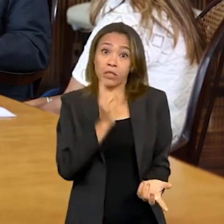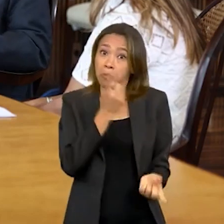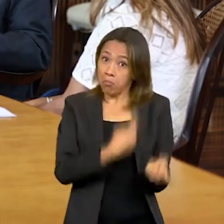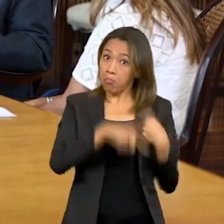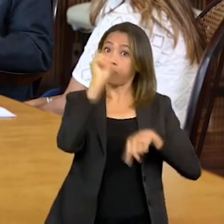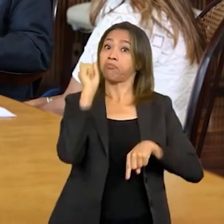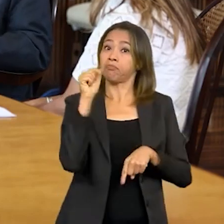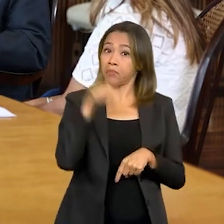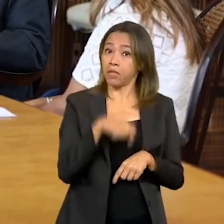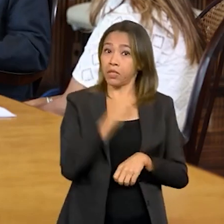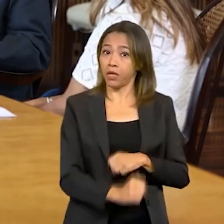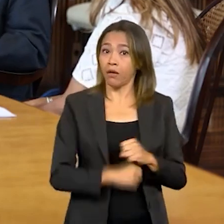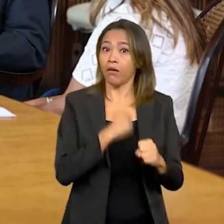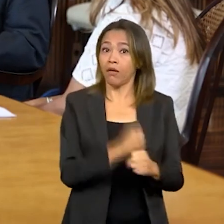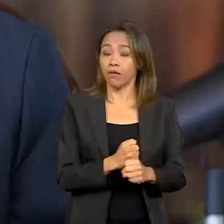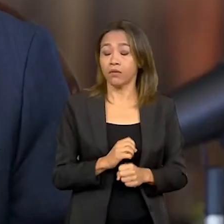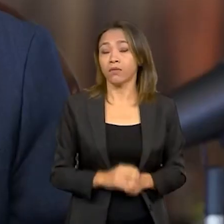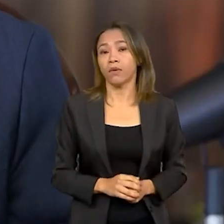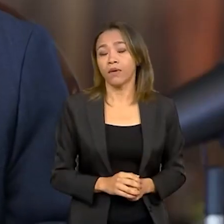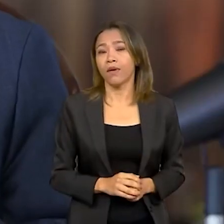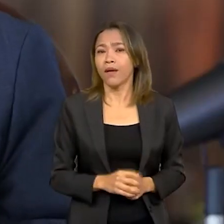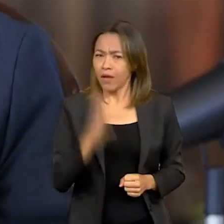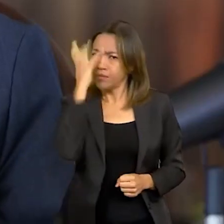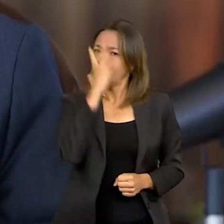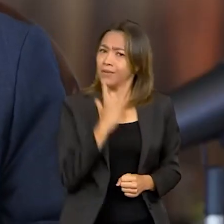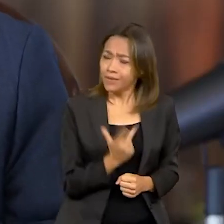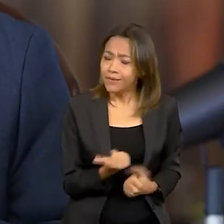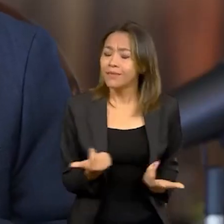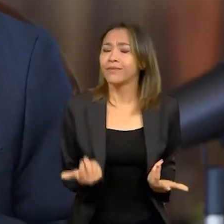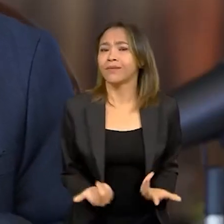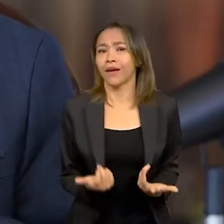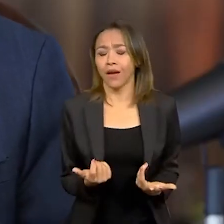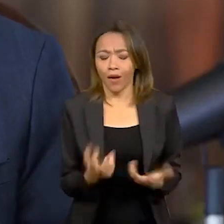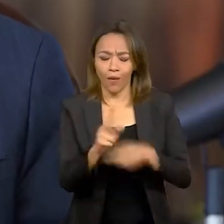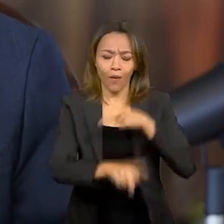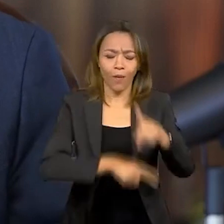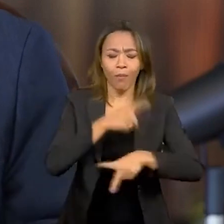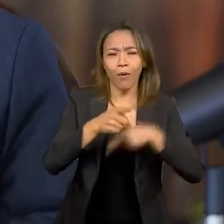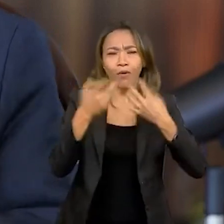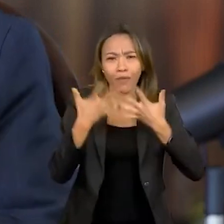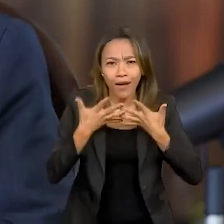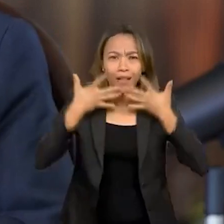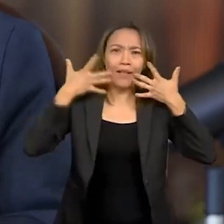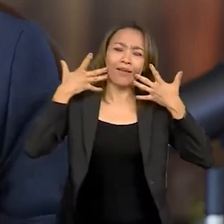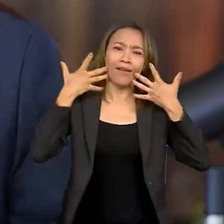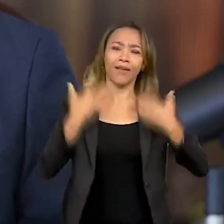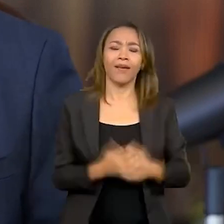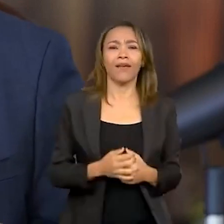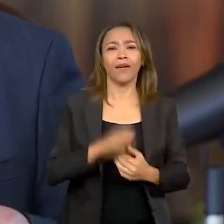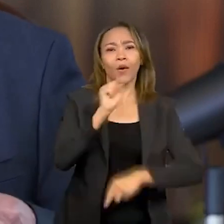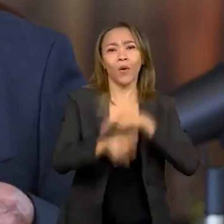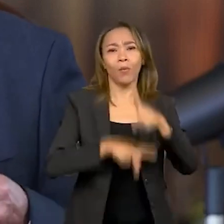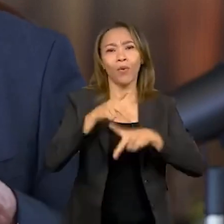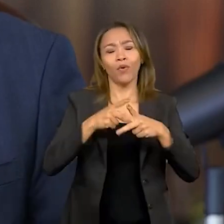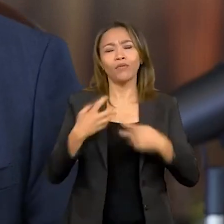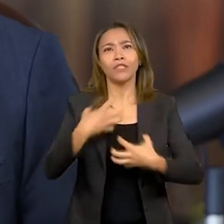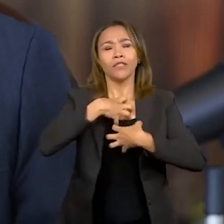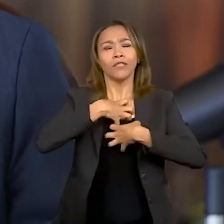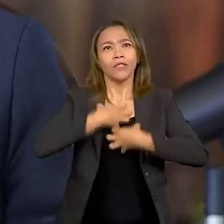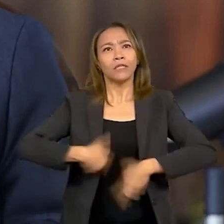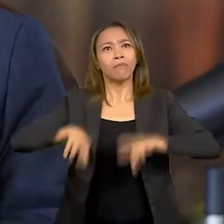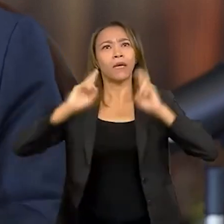situação sabe bonita o povo mais alegre o povo com mais esperança o Brasil crescendo o desemprego